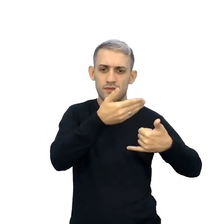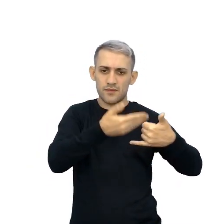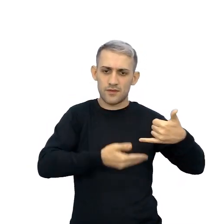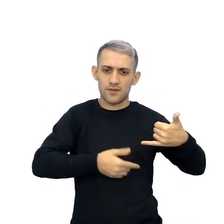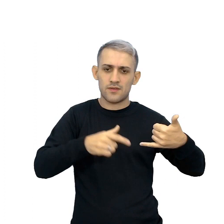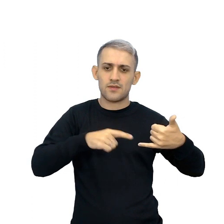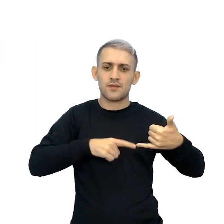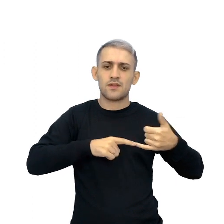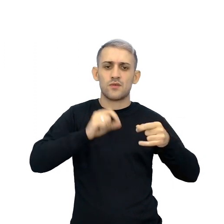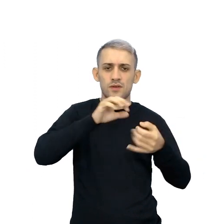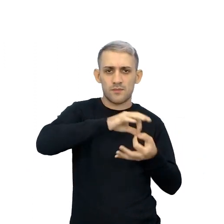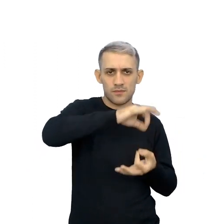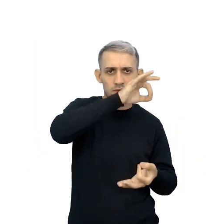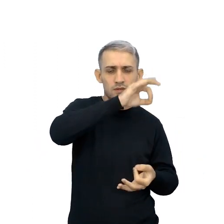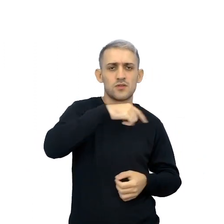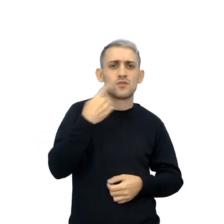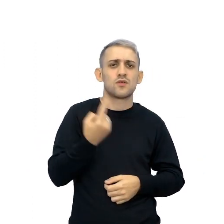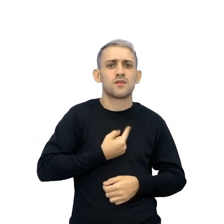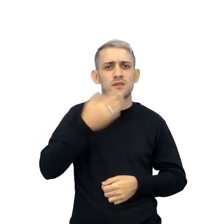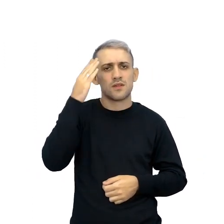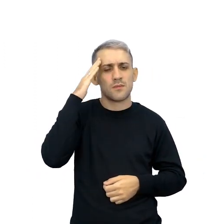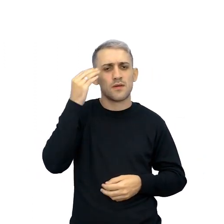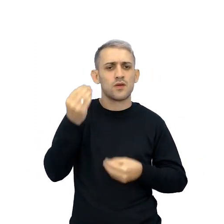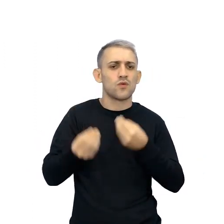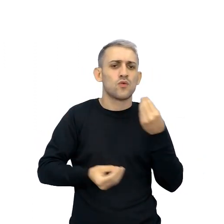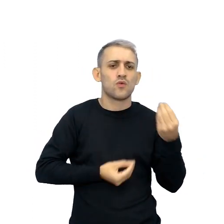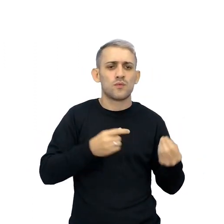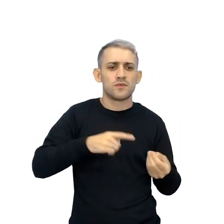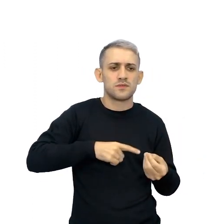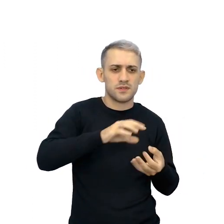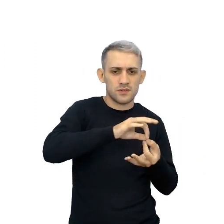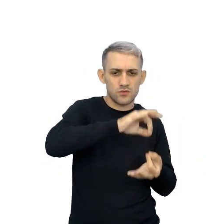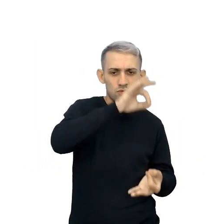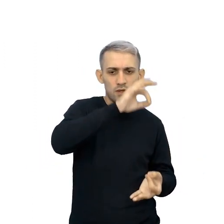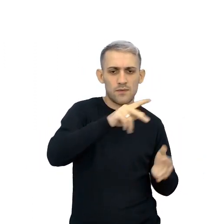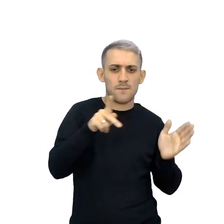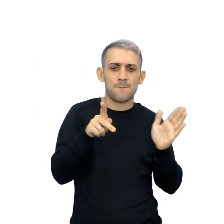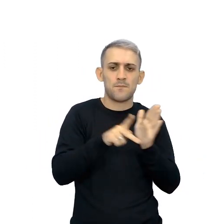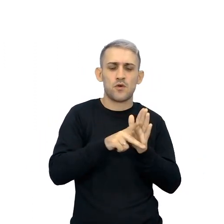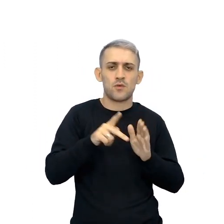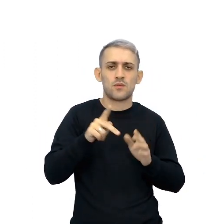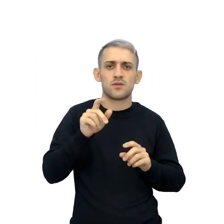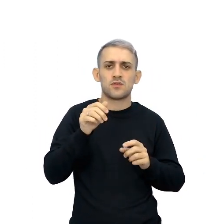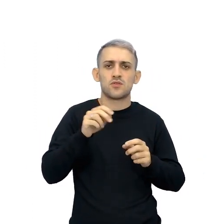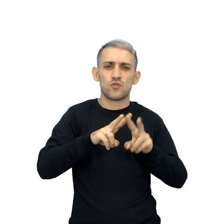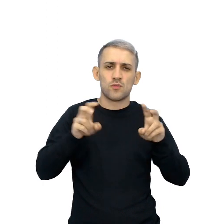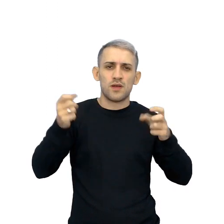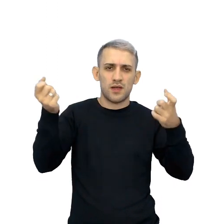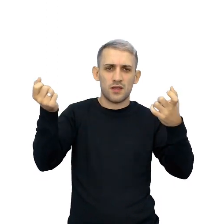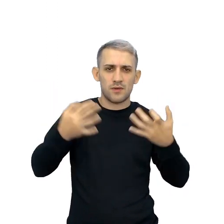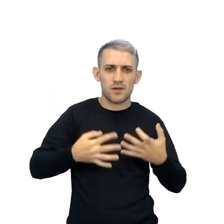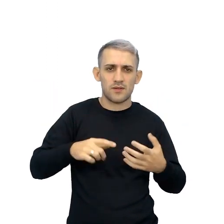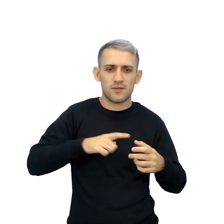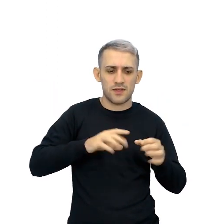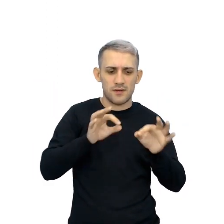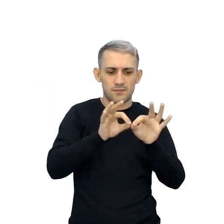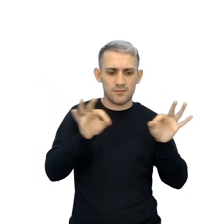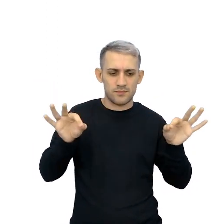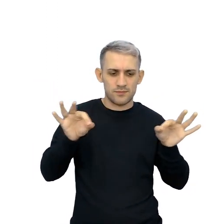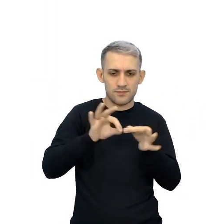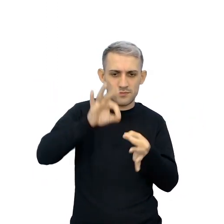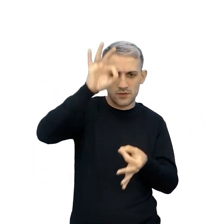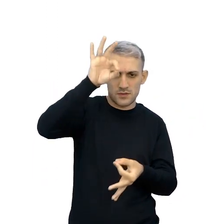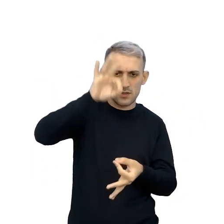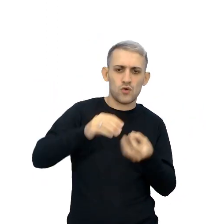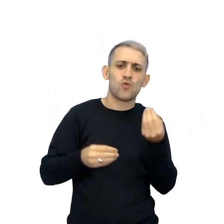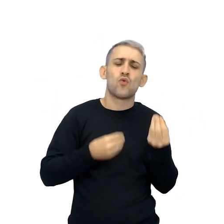sua diagonal. Então, para a gente saber um tamanho, tendo para nós essa representatividade que eu tenho a largura e tenho o comprimento,